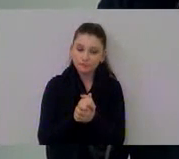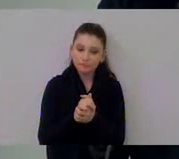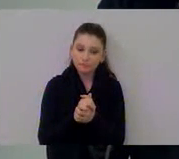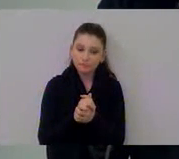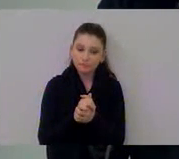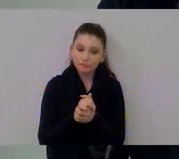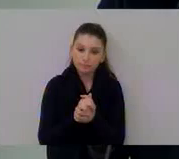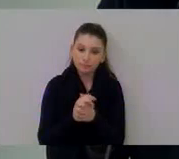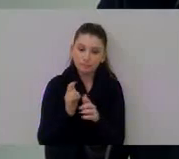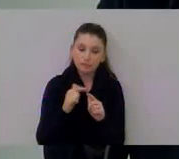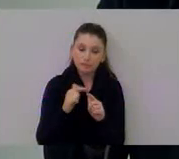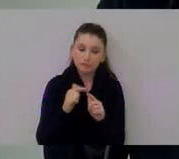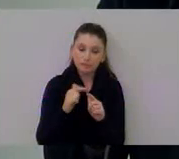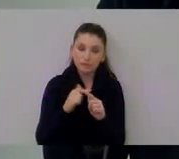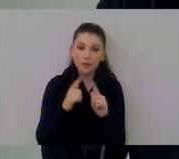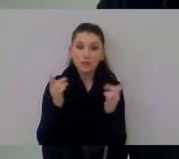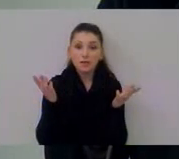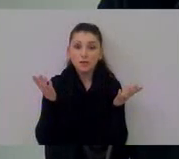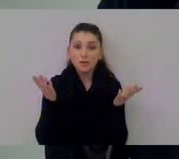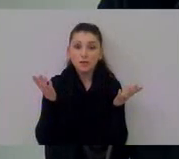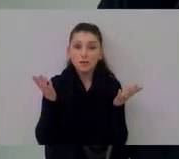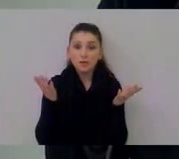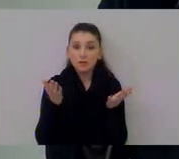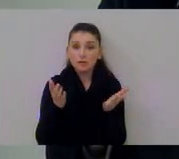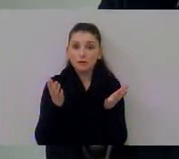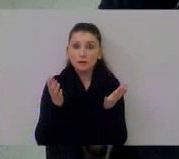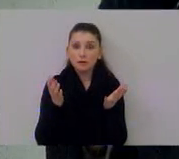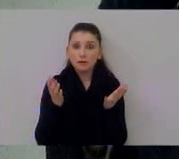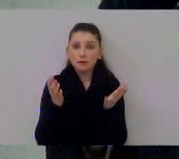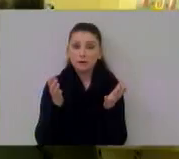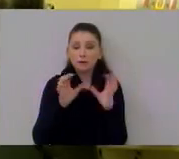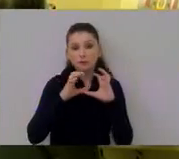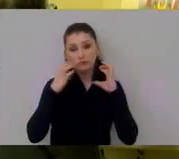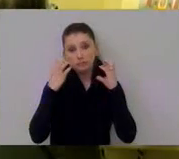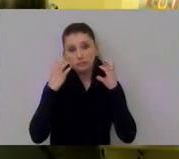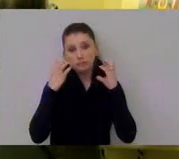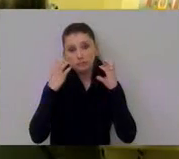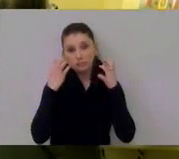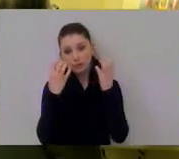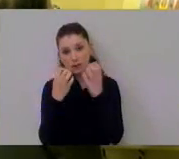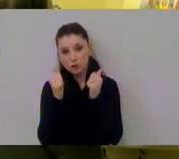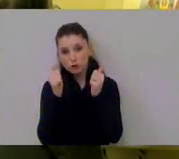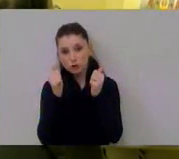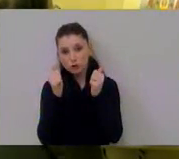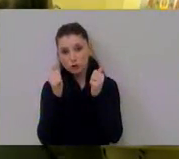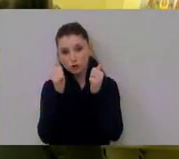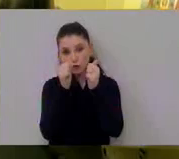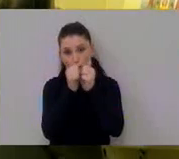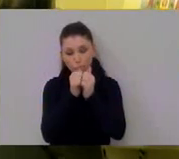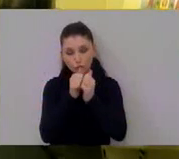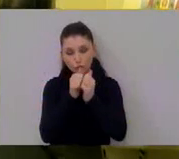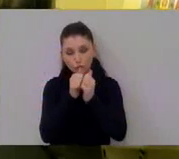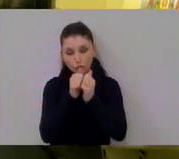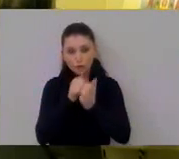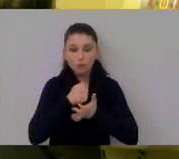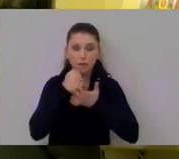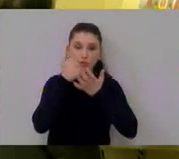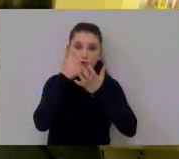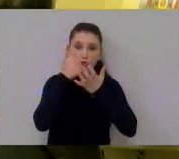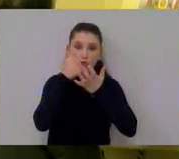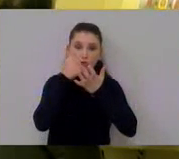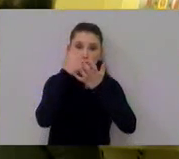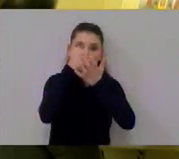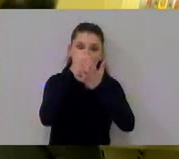com a ajuda da comunidade, né, com a Associação de Moradores